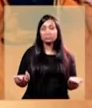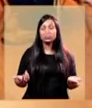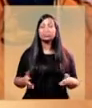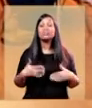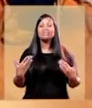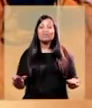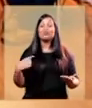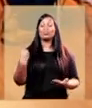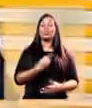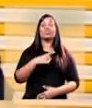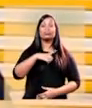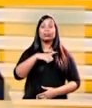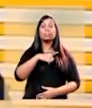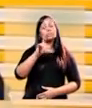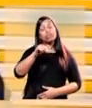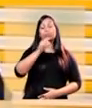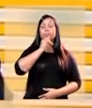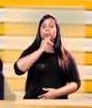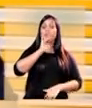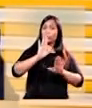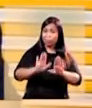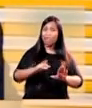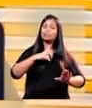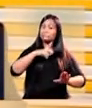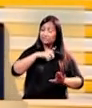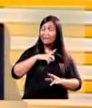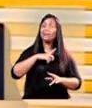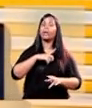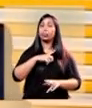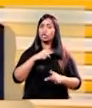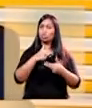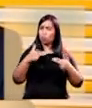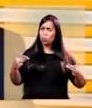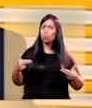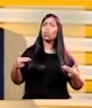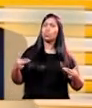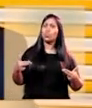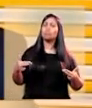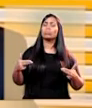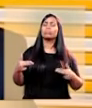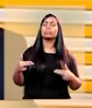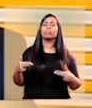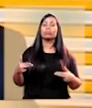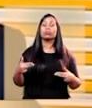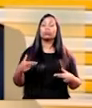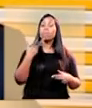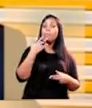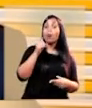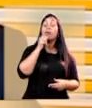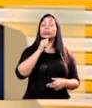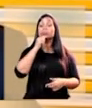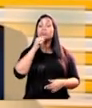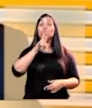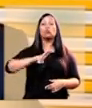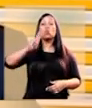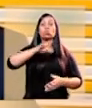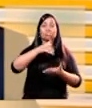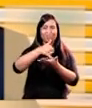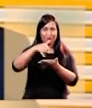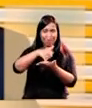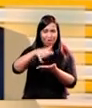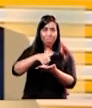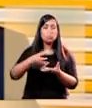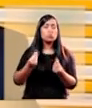né? Exatamente. Então, nós temos, esse é um exemplo. Agora, nós temos casos, e eu já tive casos nesse sentido, de pais e mães que